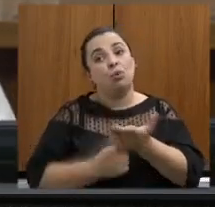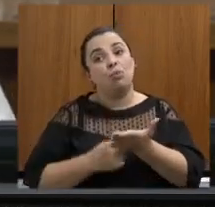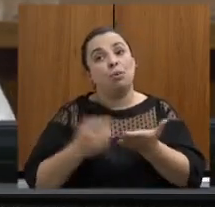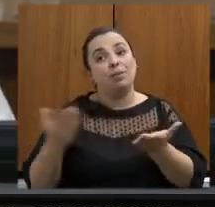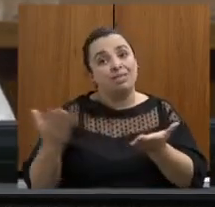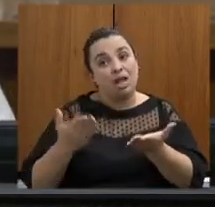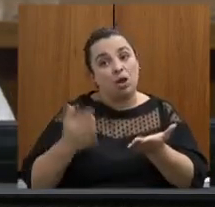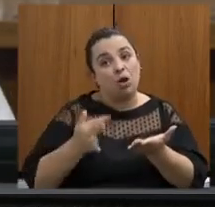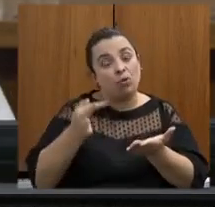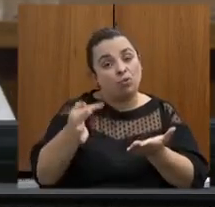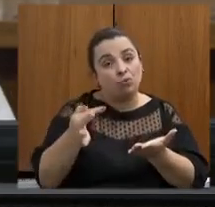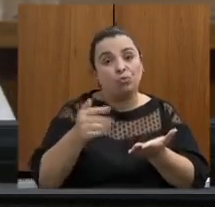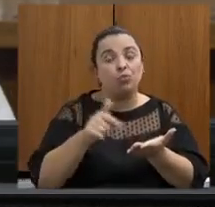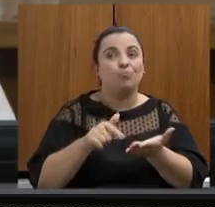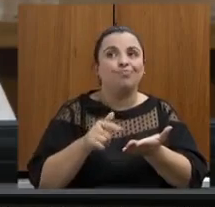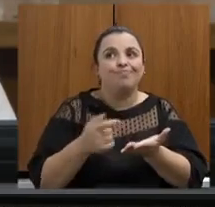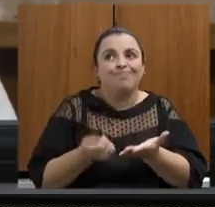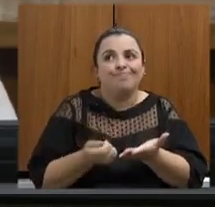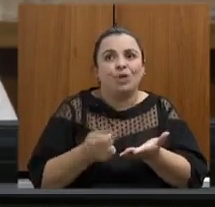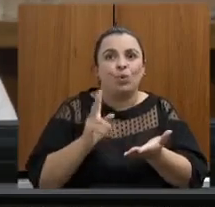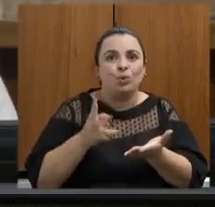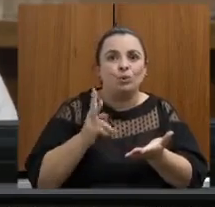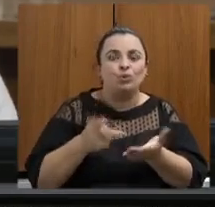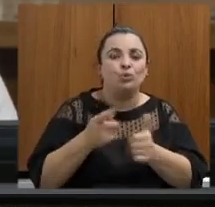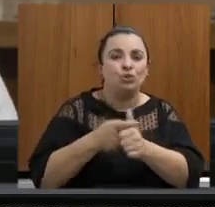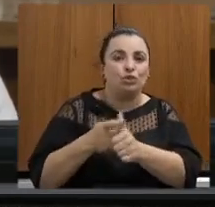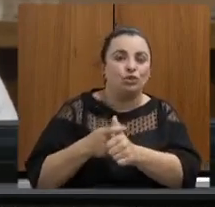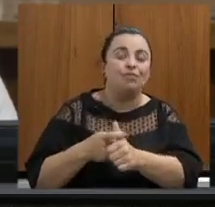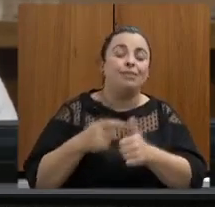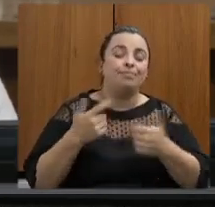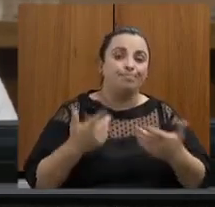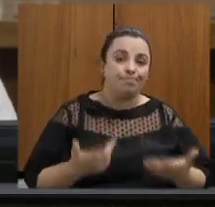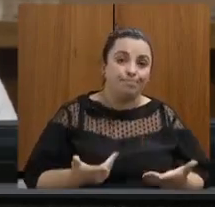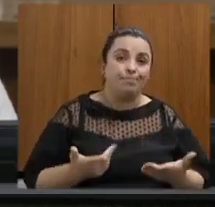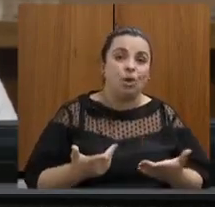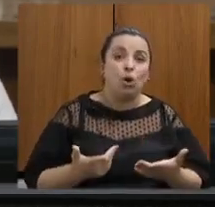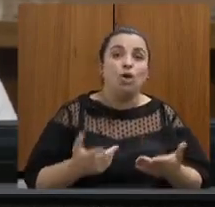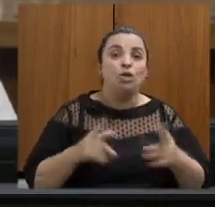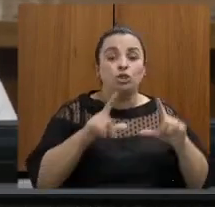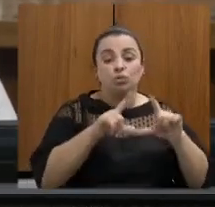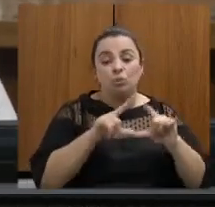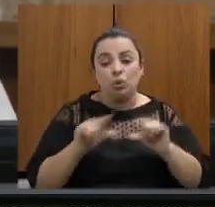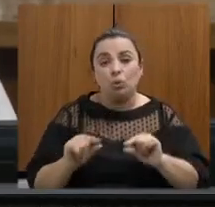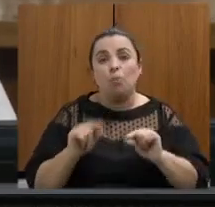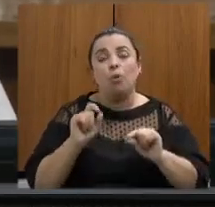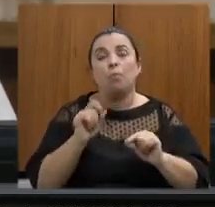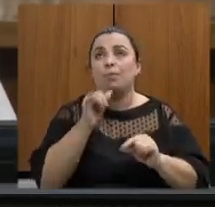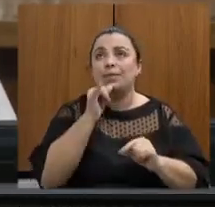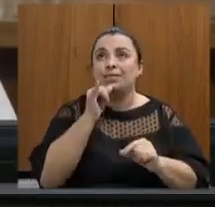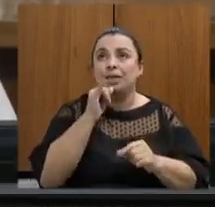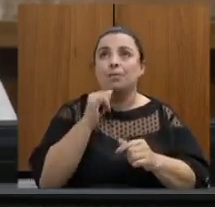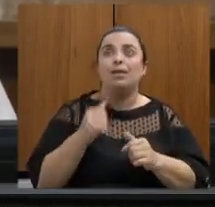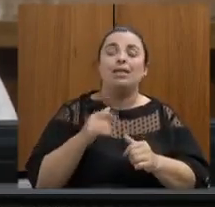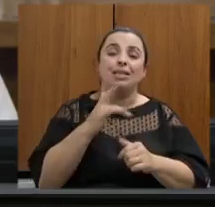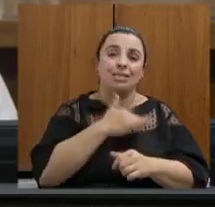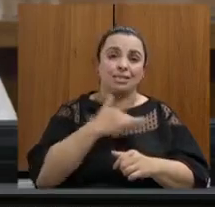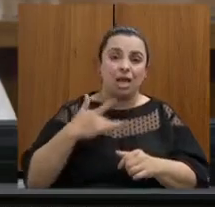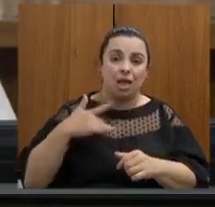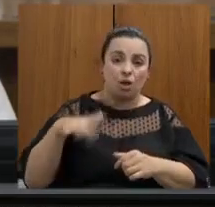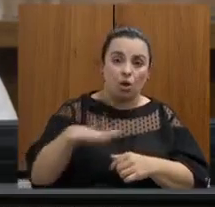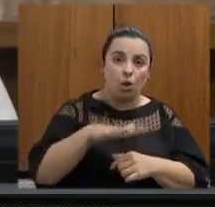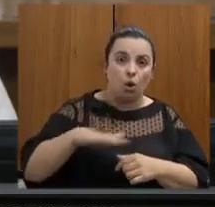a gente vai tirando restos a pagar só de mínimo constitucional não cumprido na área de saúde foi mais um bilhão de reais de